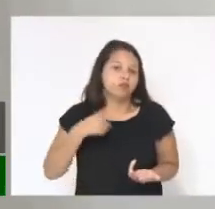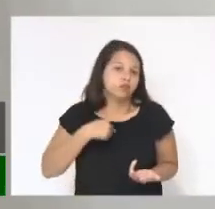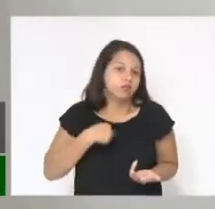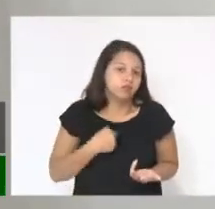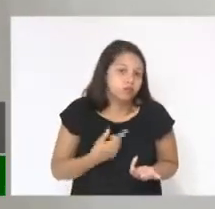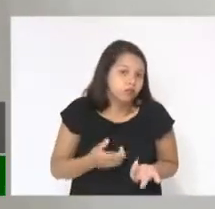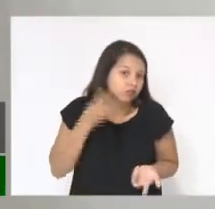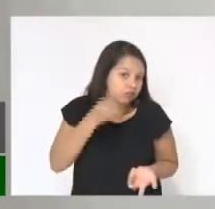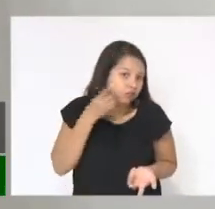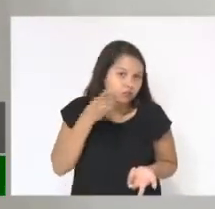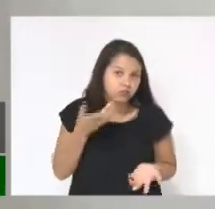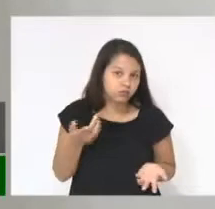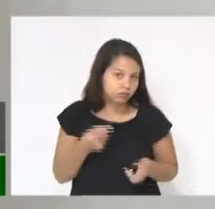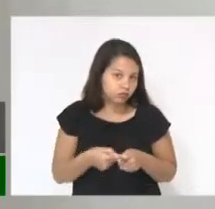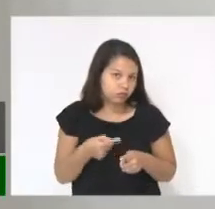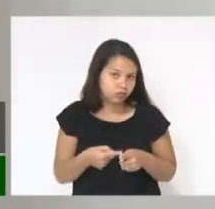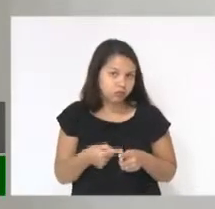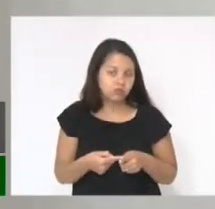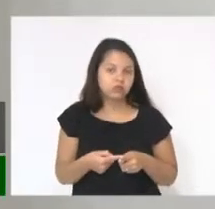para quem